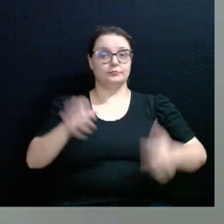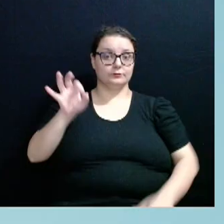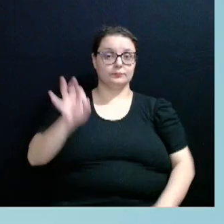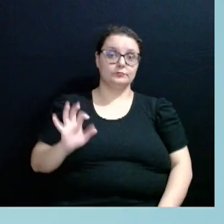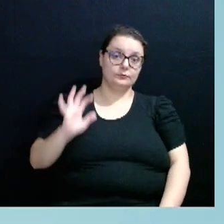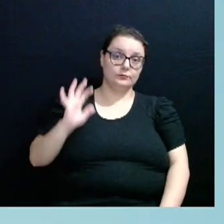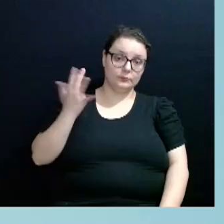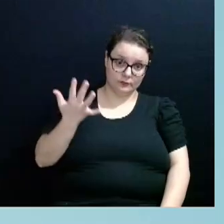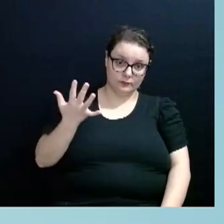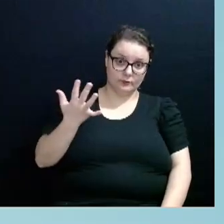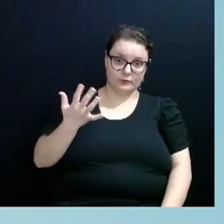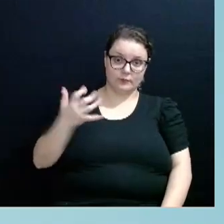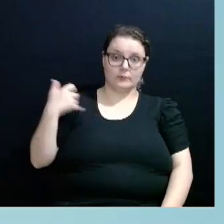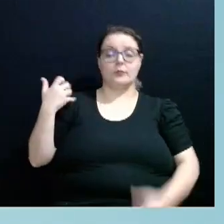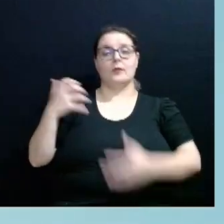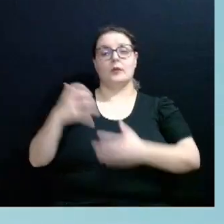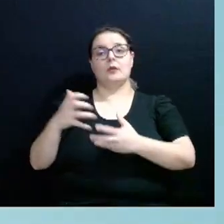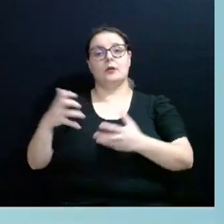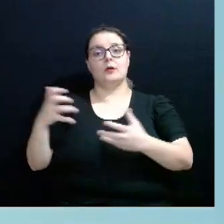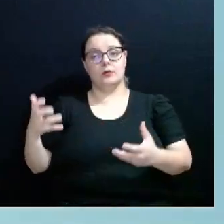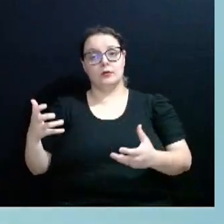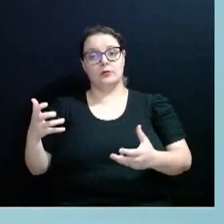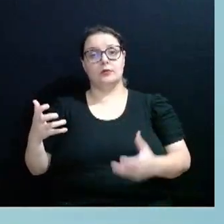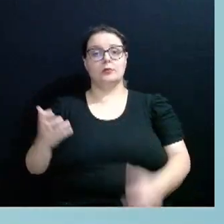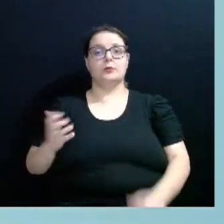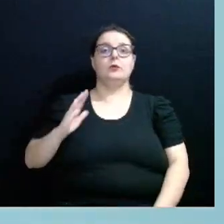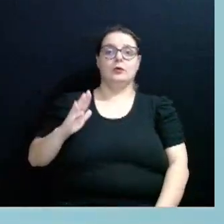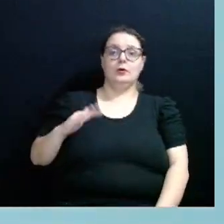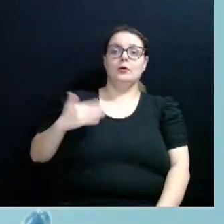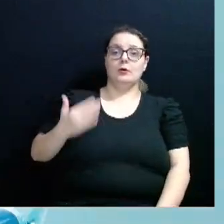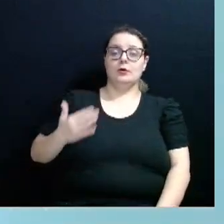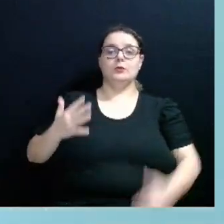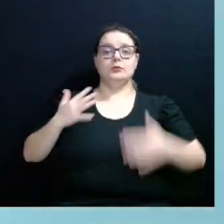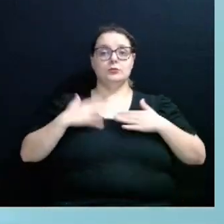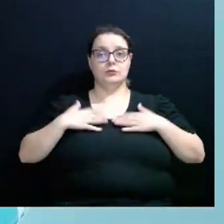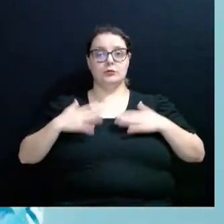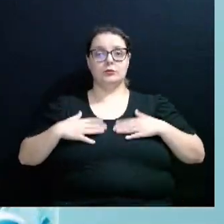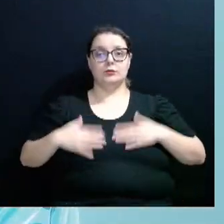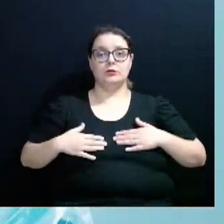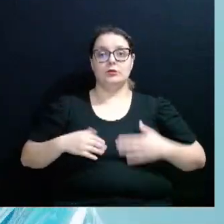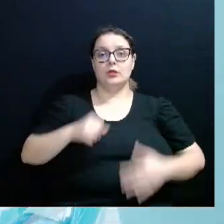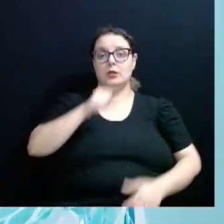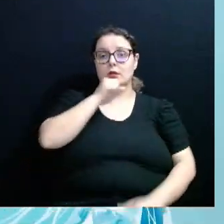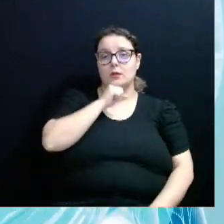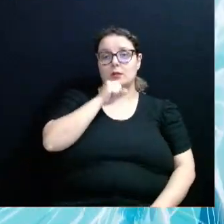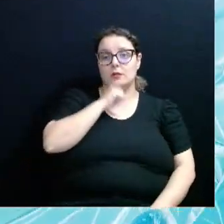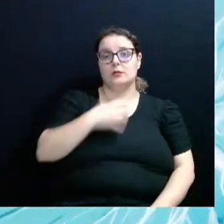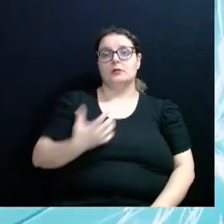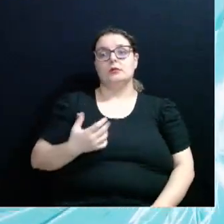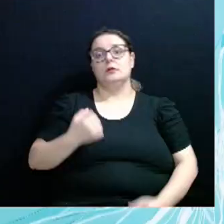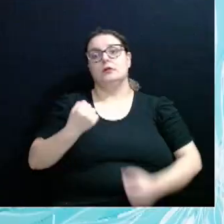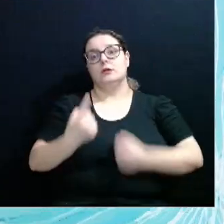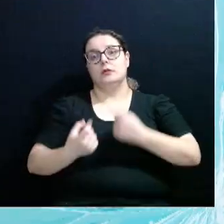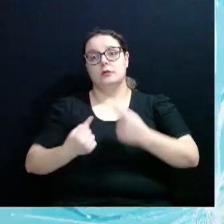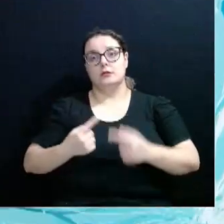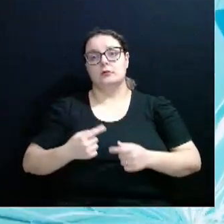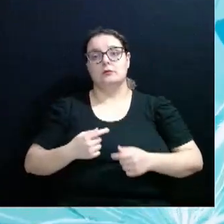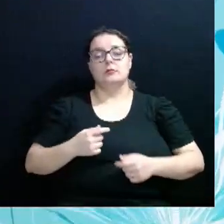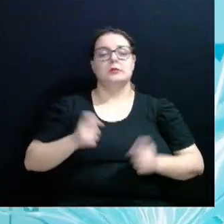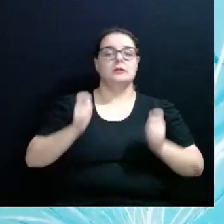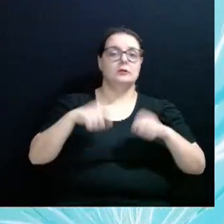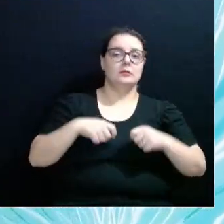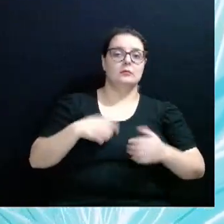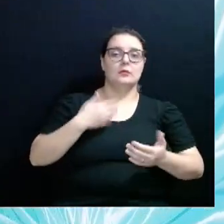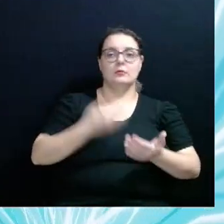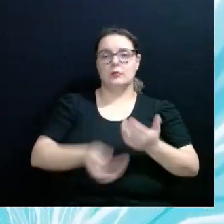da idade, quando o corpo vai envelhecendo e perde algumas capacidades de se proteger, de